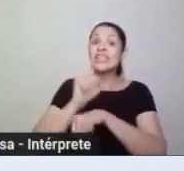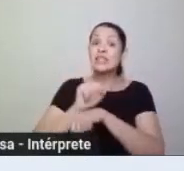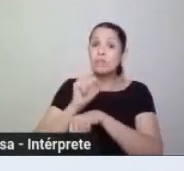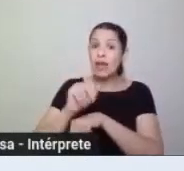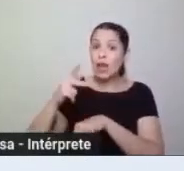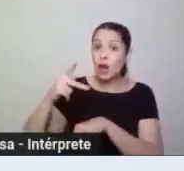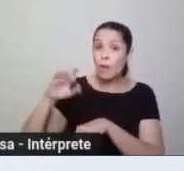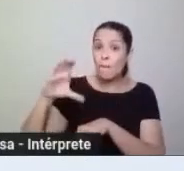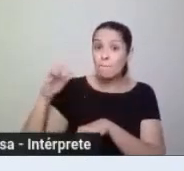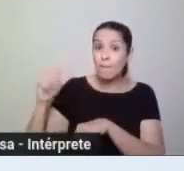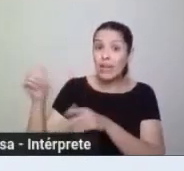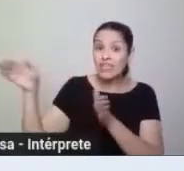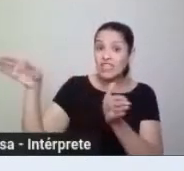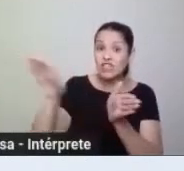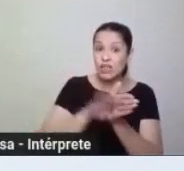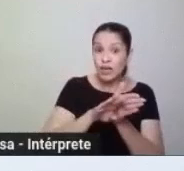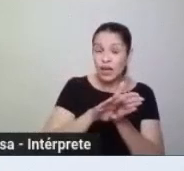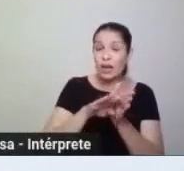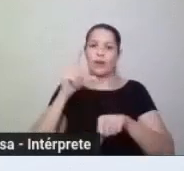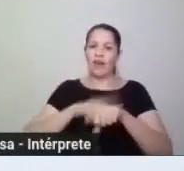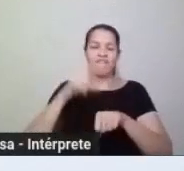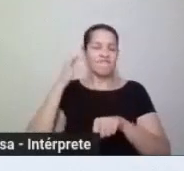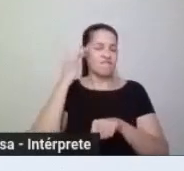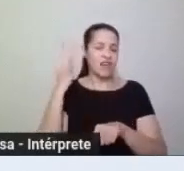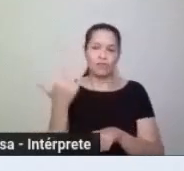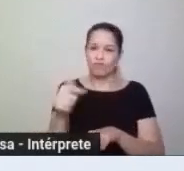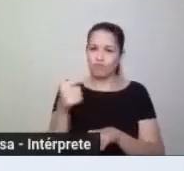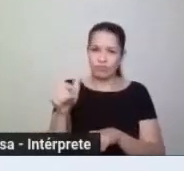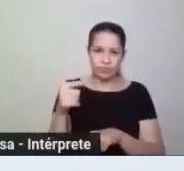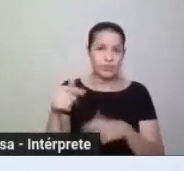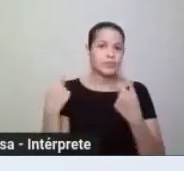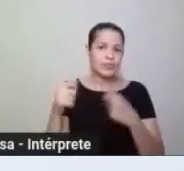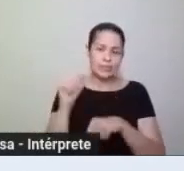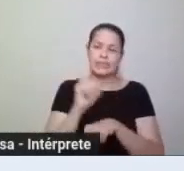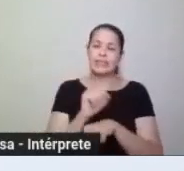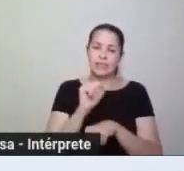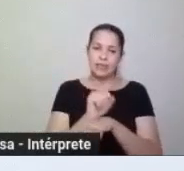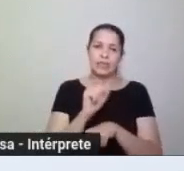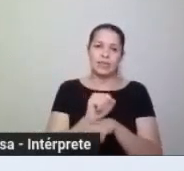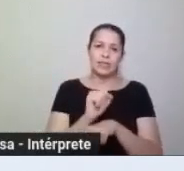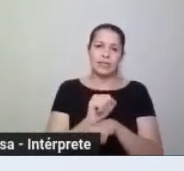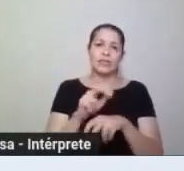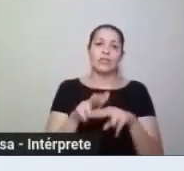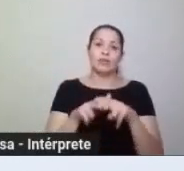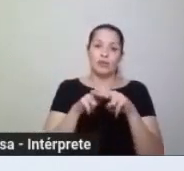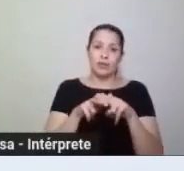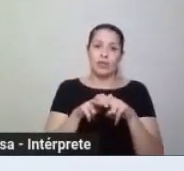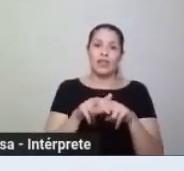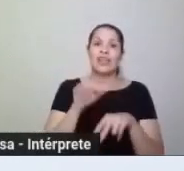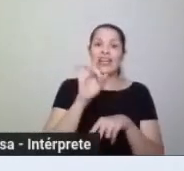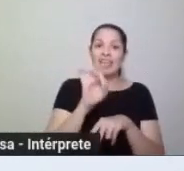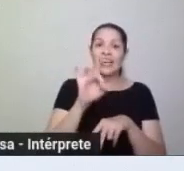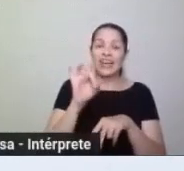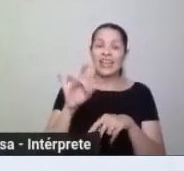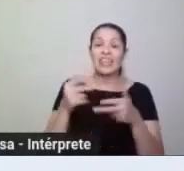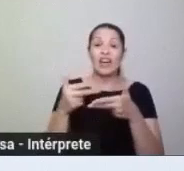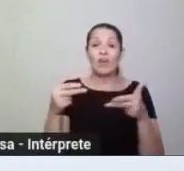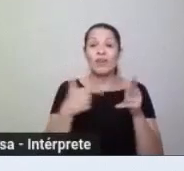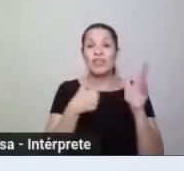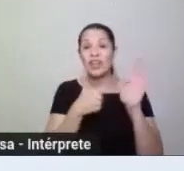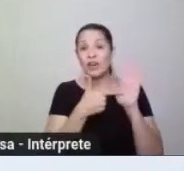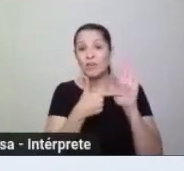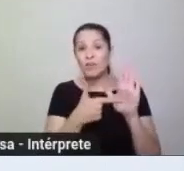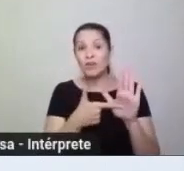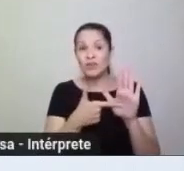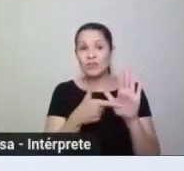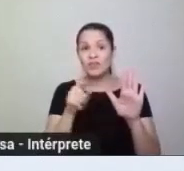chegarem, porque esse redutor é um redutor importado e com isso, a cada case que eu mostro, vocês